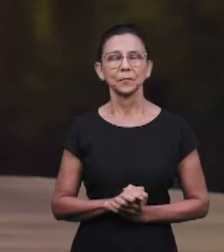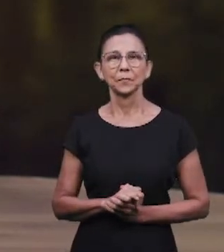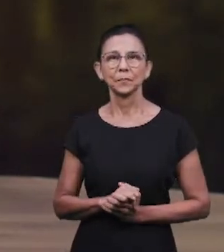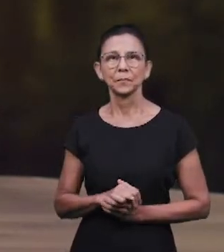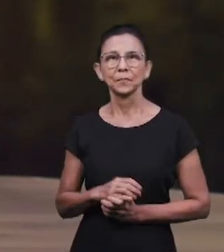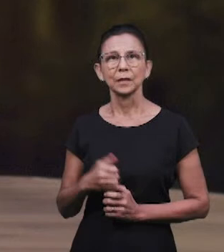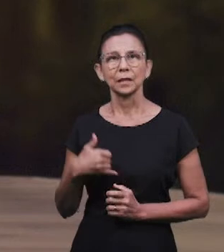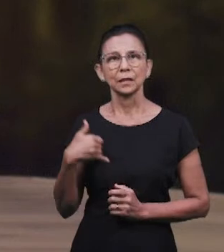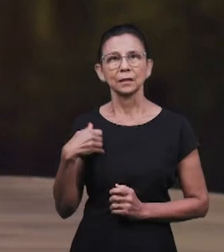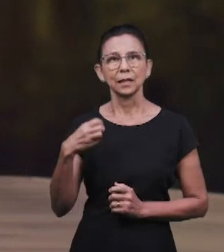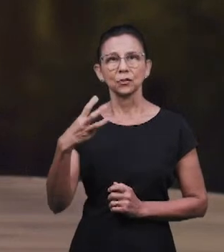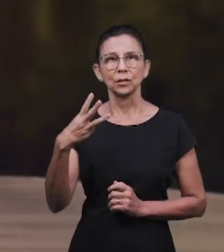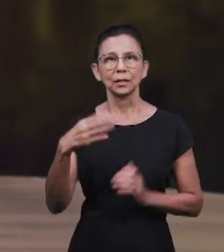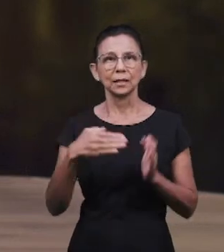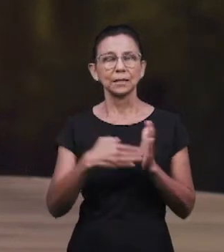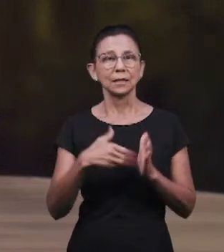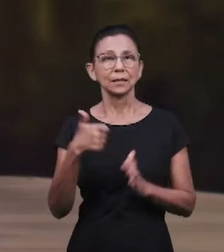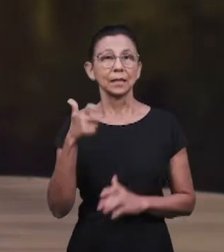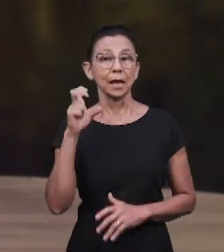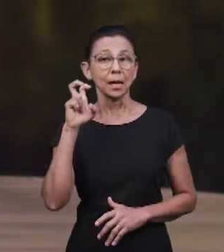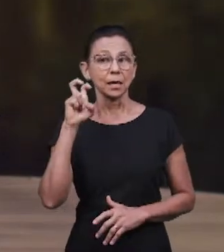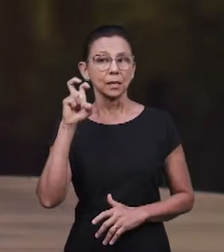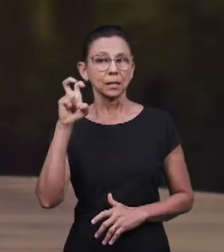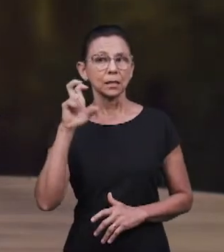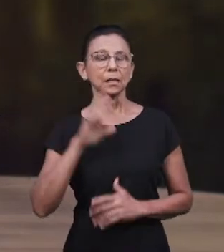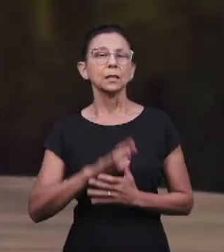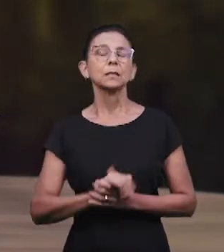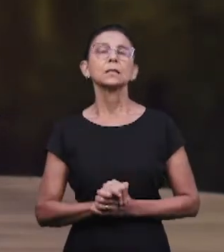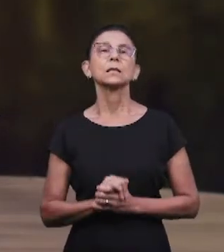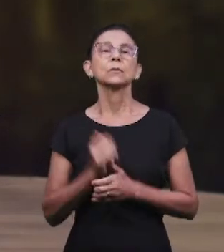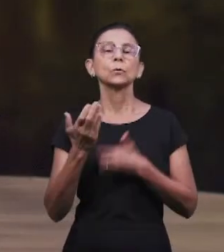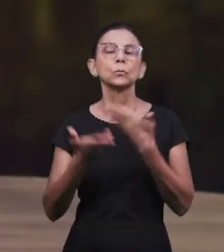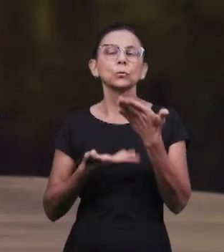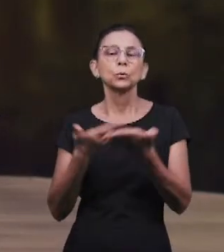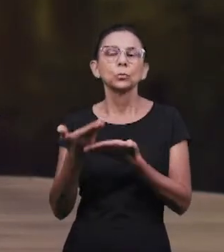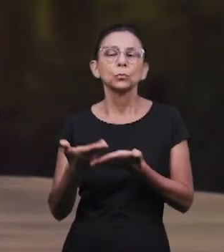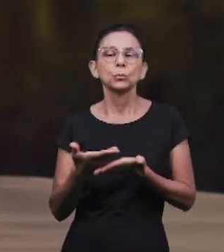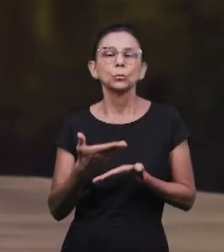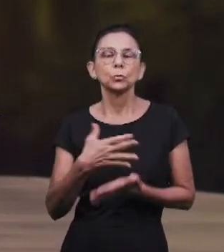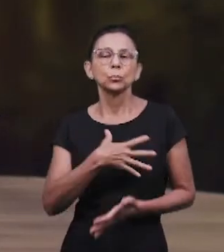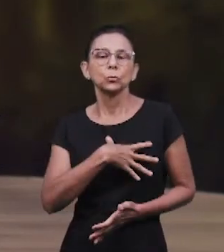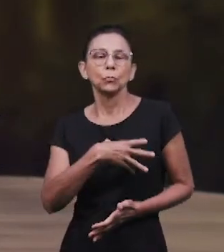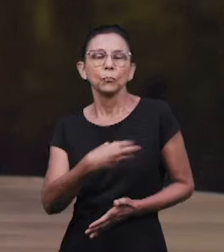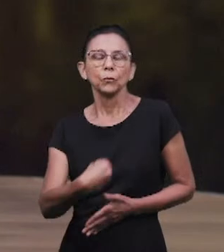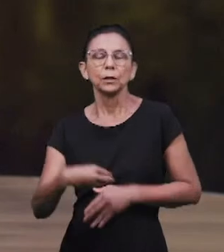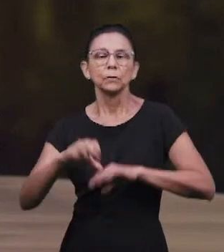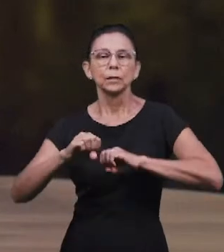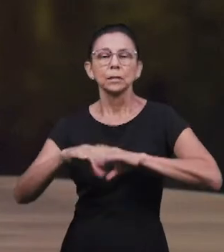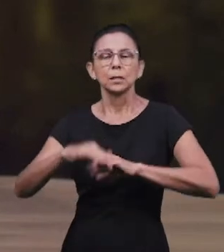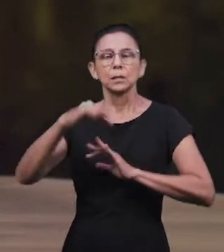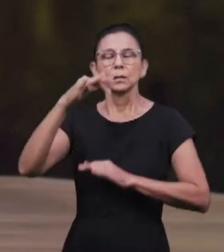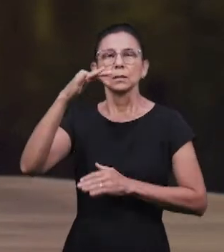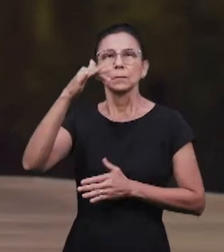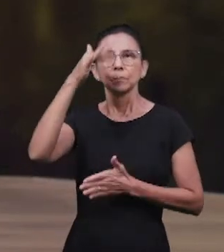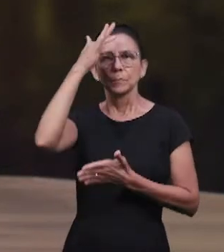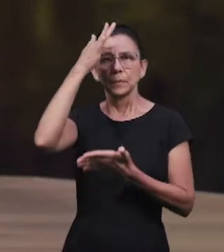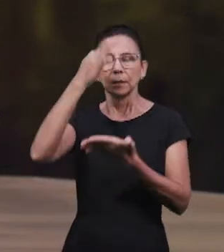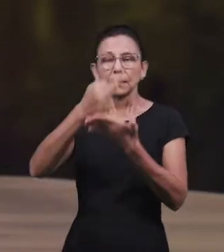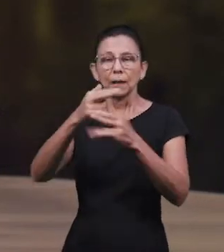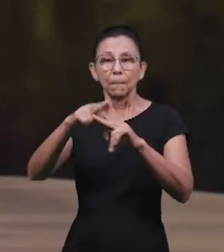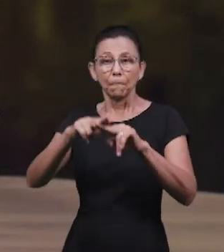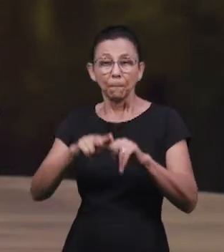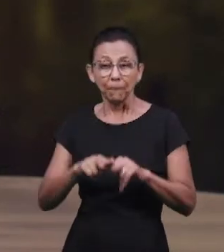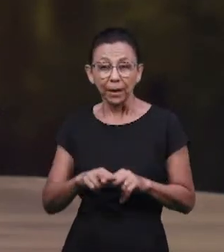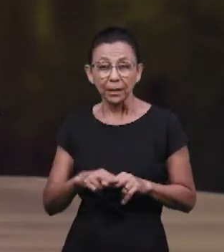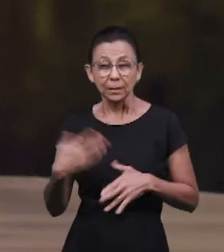Desde 3 anos até 15 anos, preparando seus filhos na fé a serem servos de Deus,